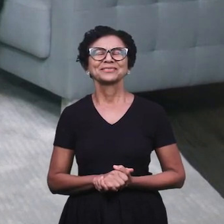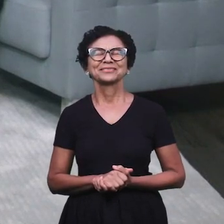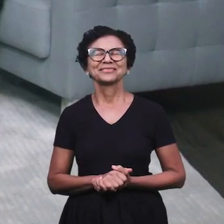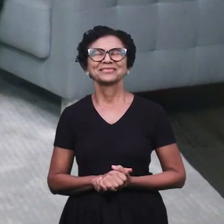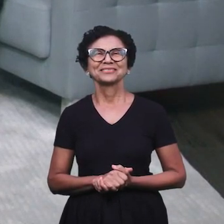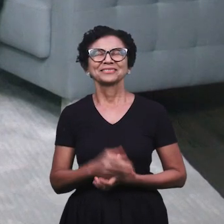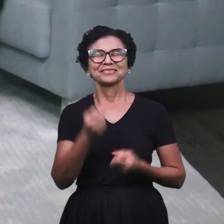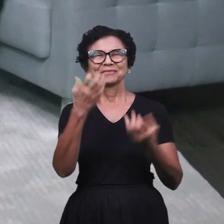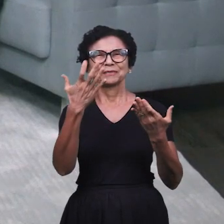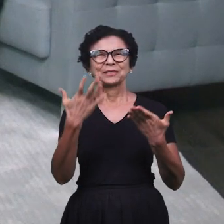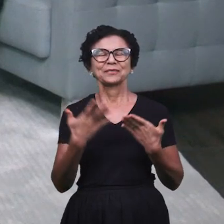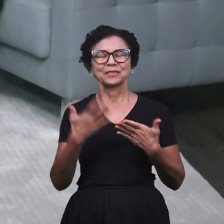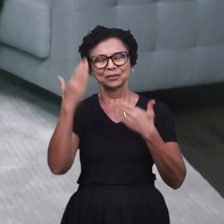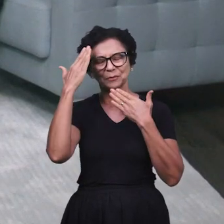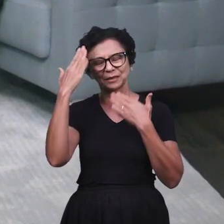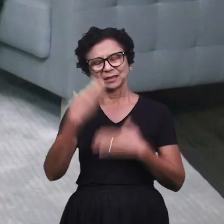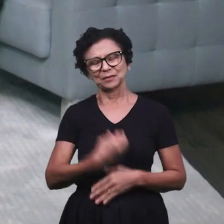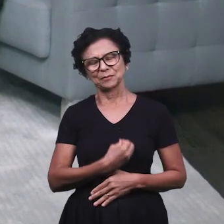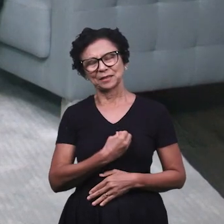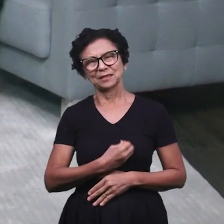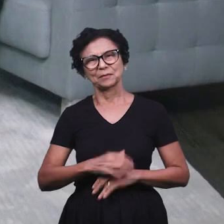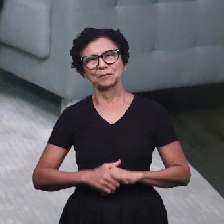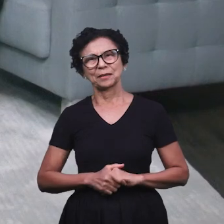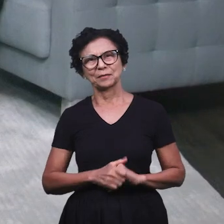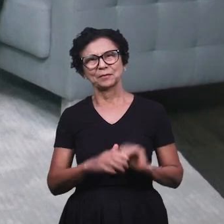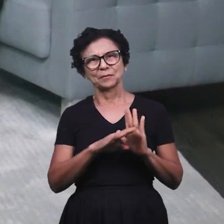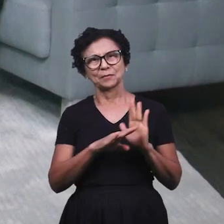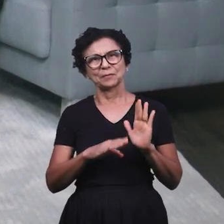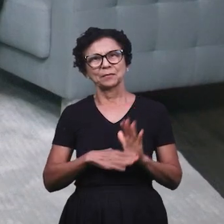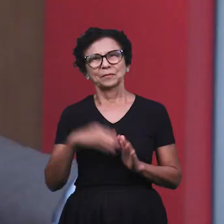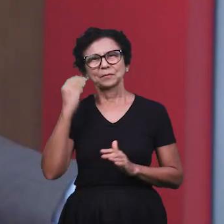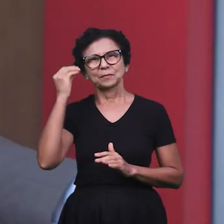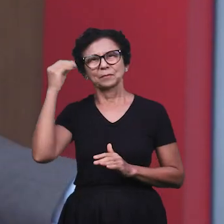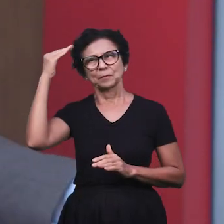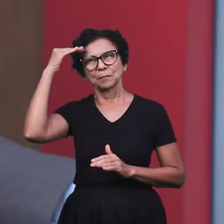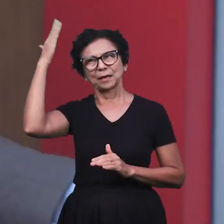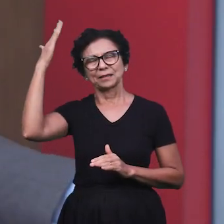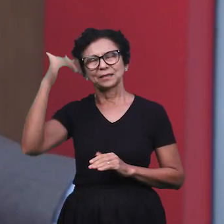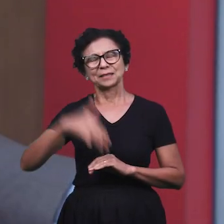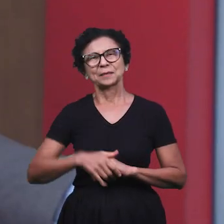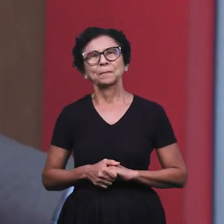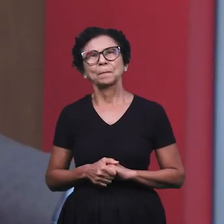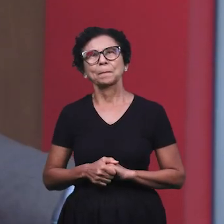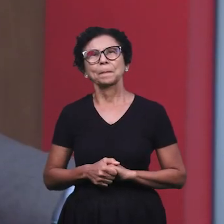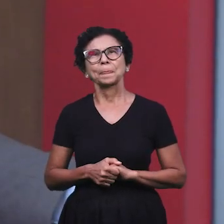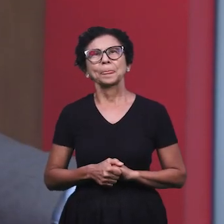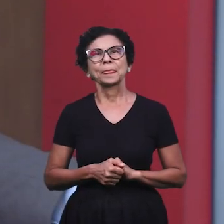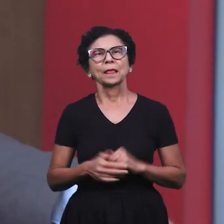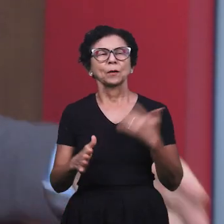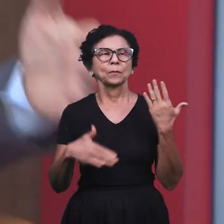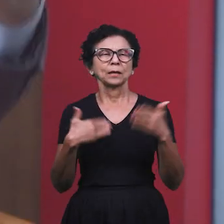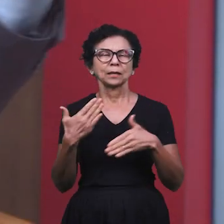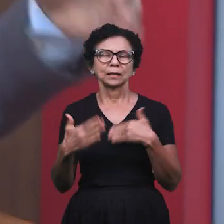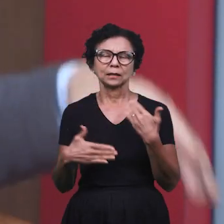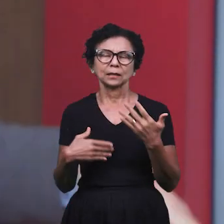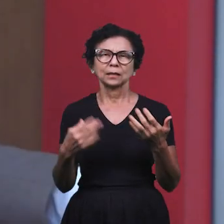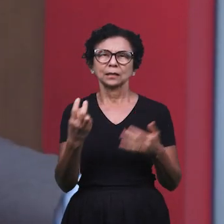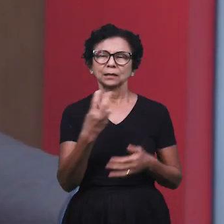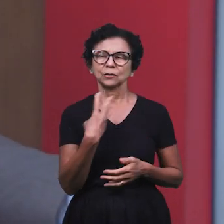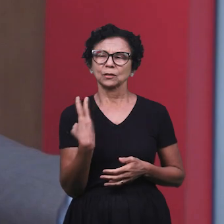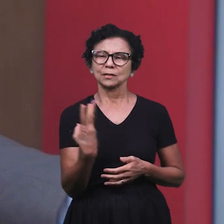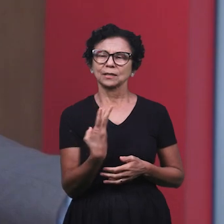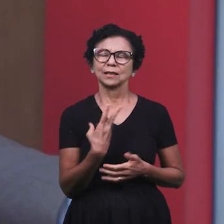mais uma vez e participar conosco aqui do quadro Mais Sábios. Amém, Abel. Uma alegria estar aqui, participando com Thalita e